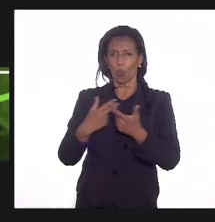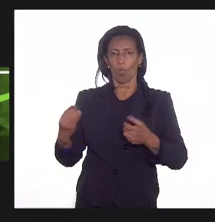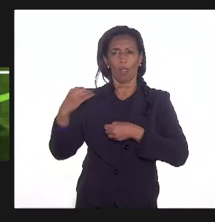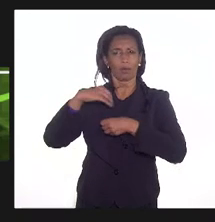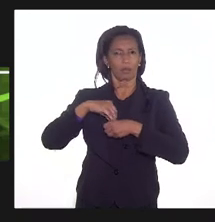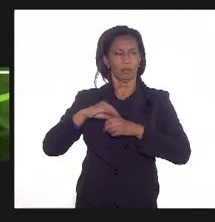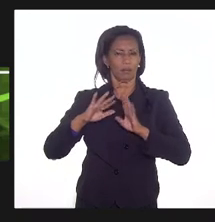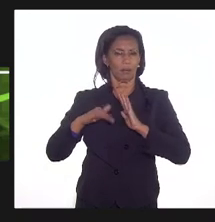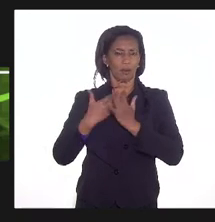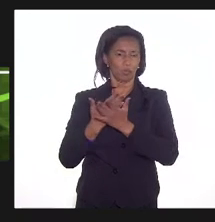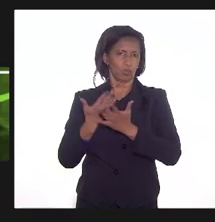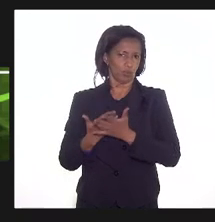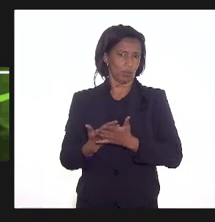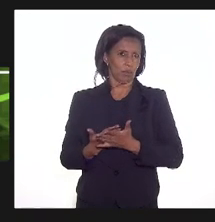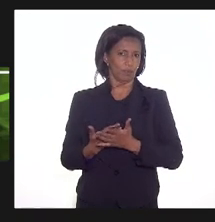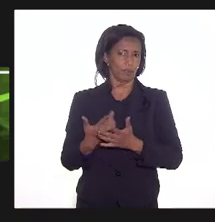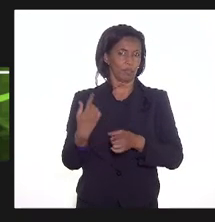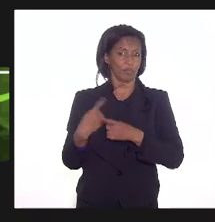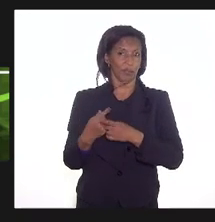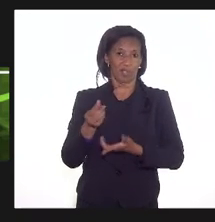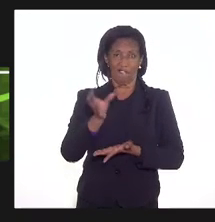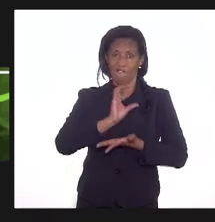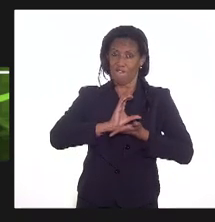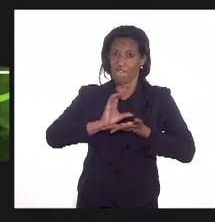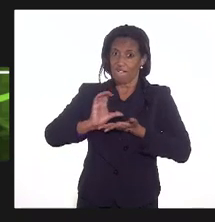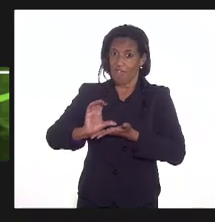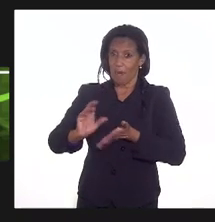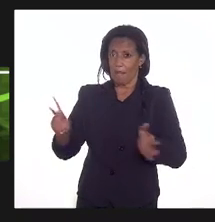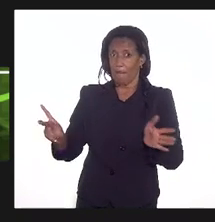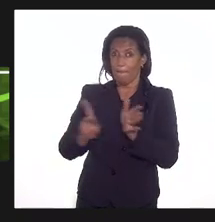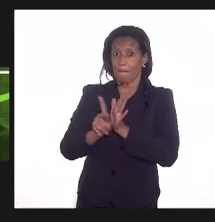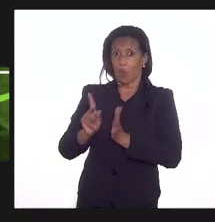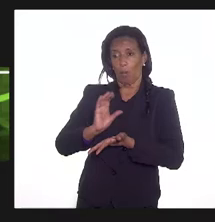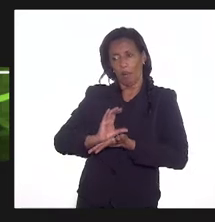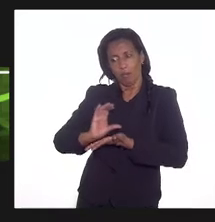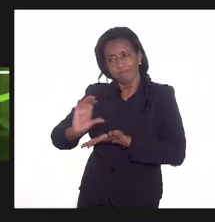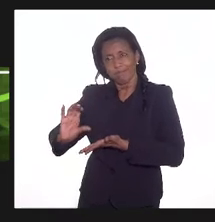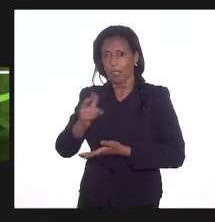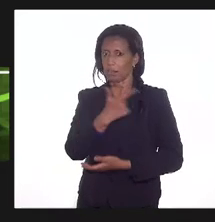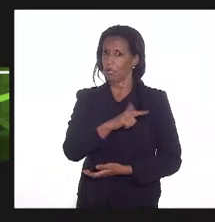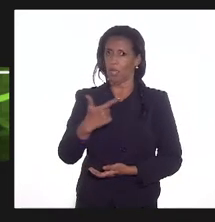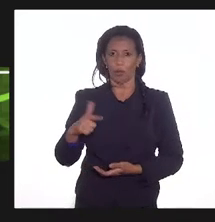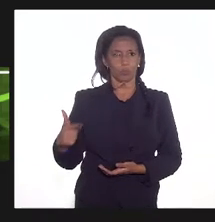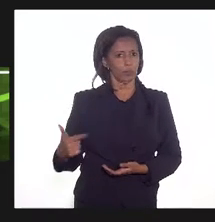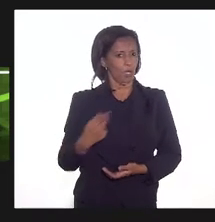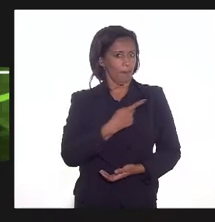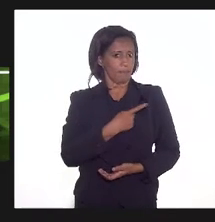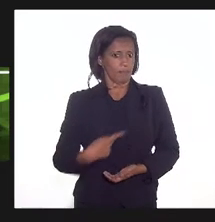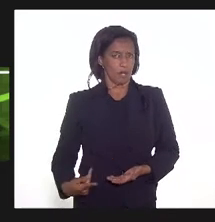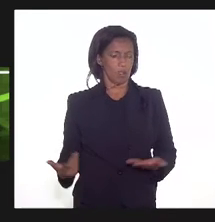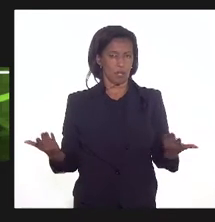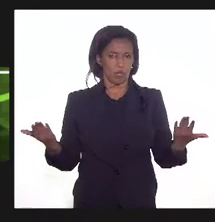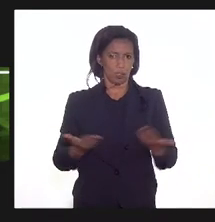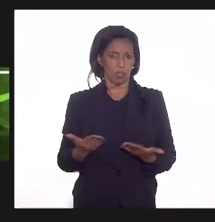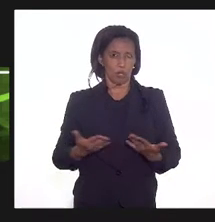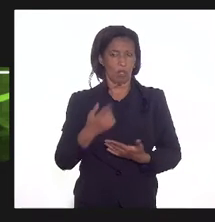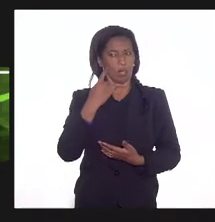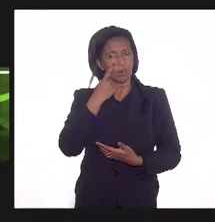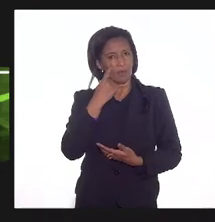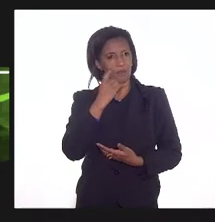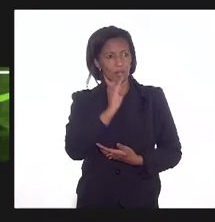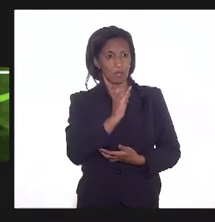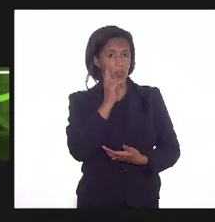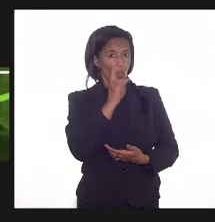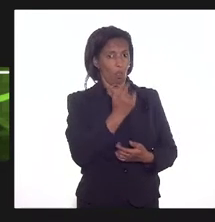dentro né porque nós não temos uma verba pública específica para a gente né a nossa presidente atual tá revendo